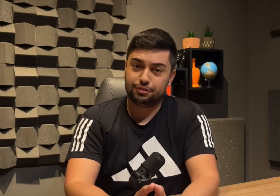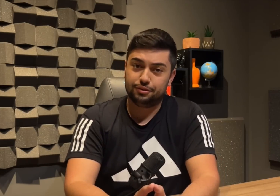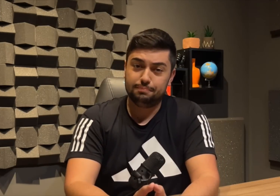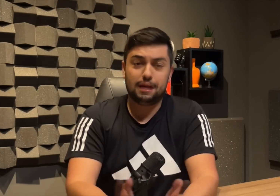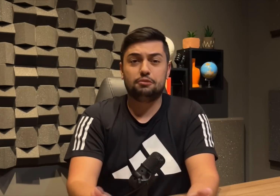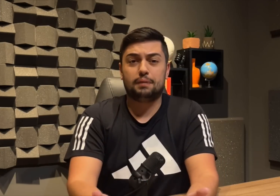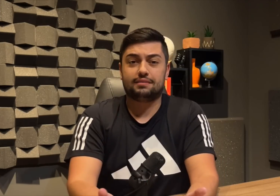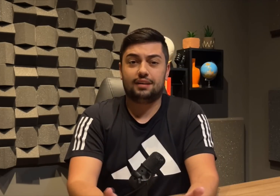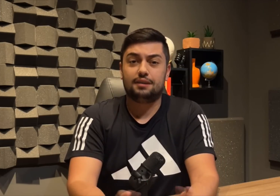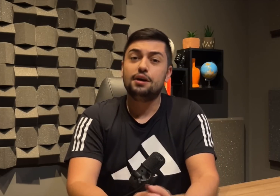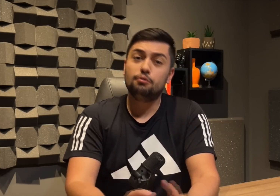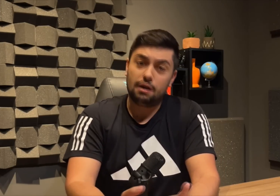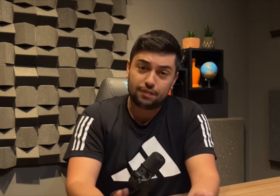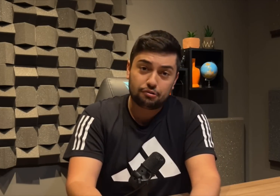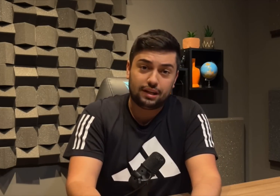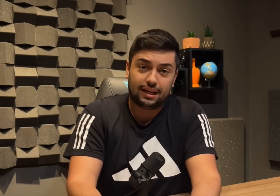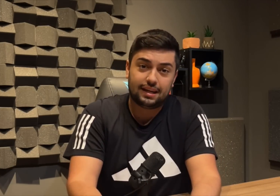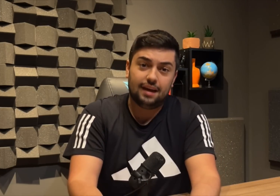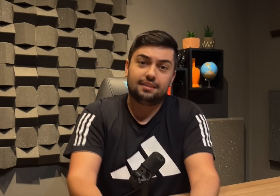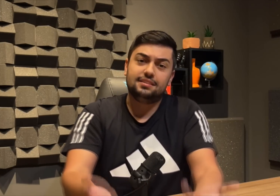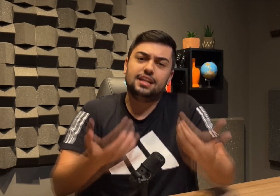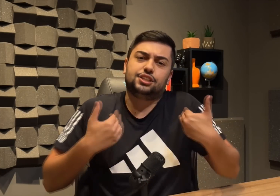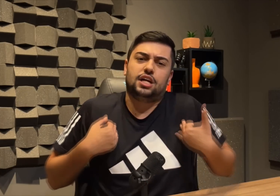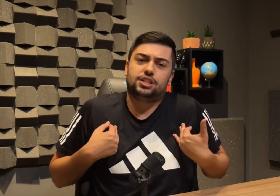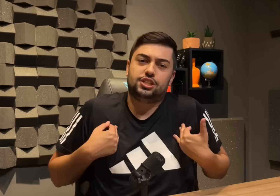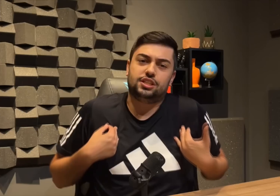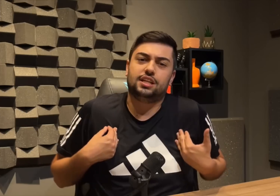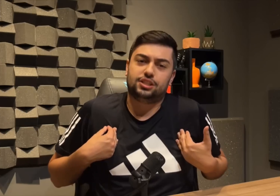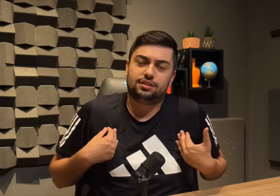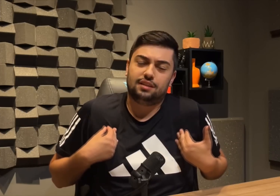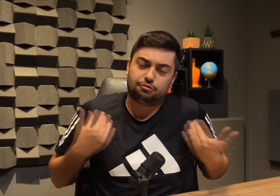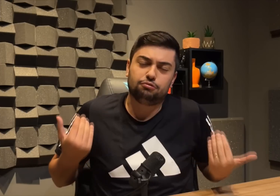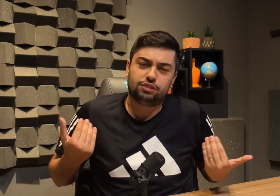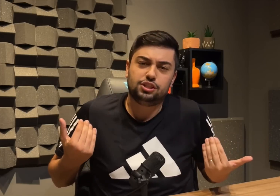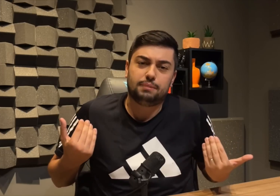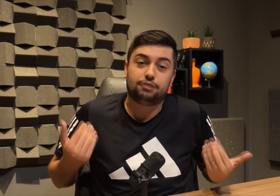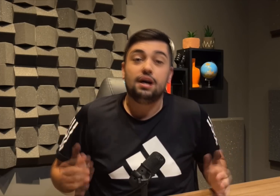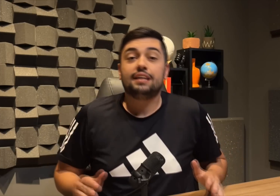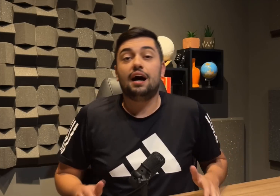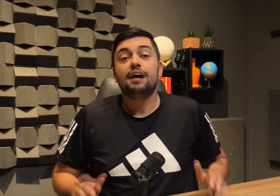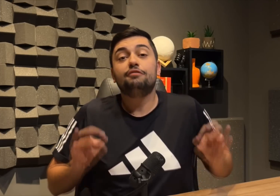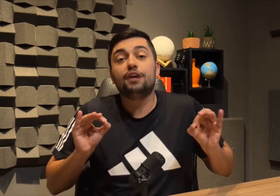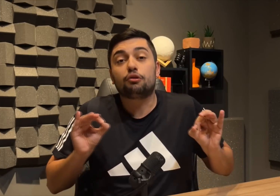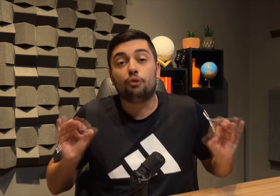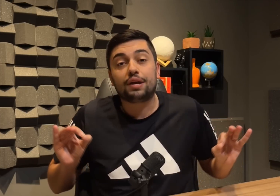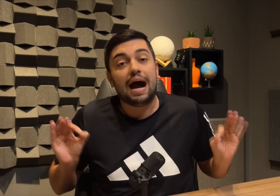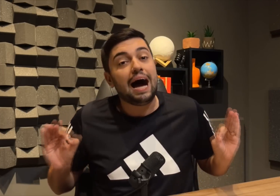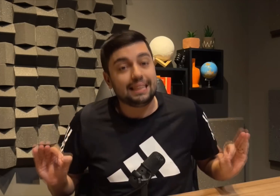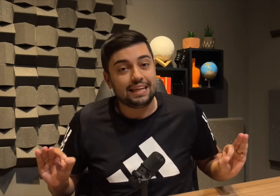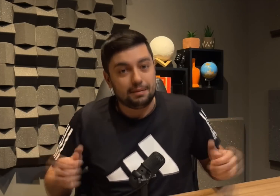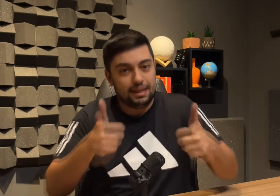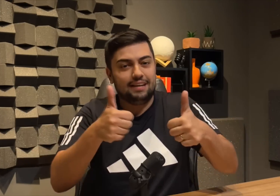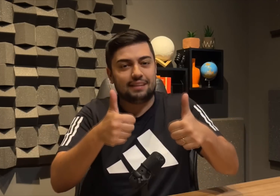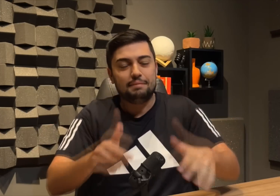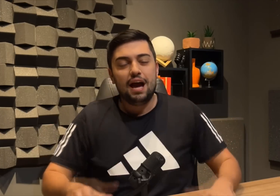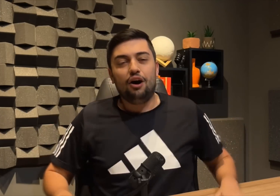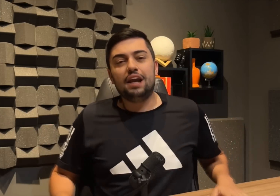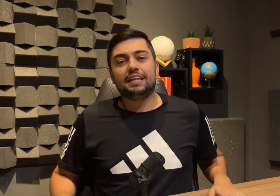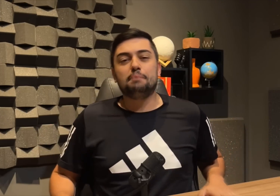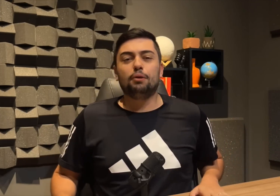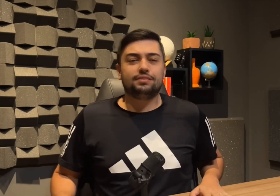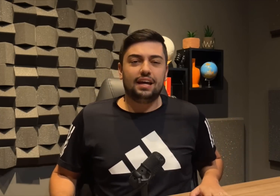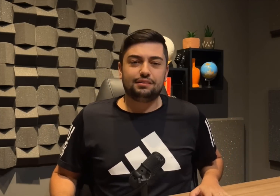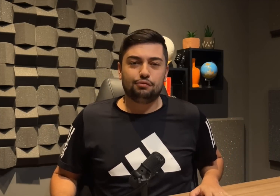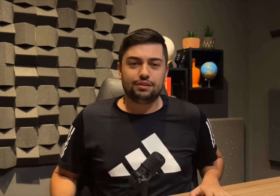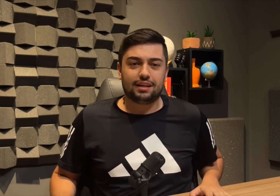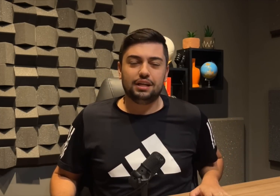viu para não passar uma vergonha daquelas e deixar a gente dá vergonha alheia beleza olha